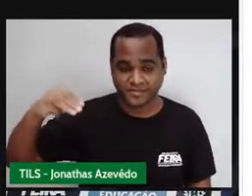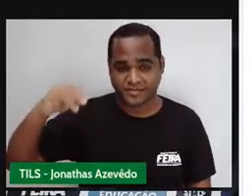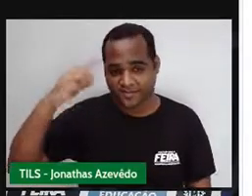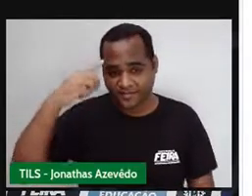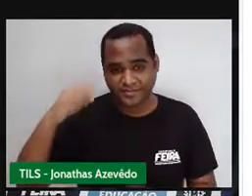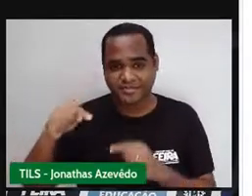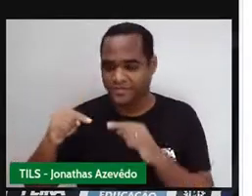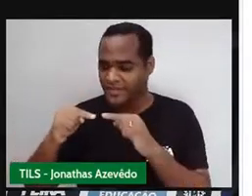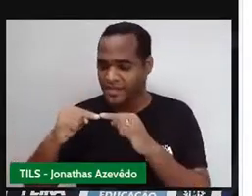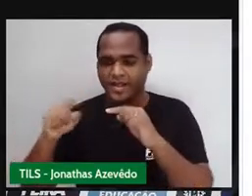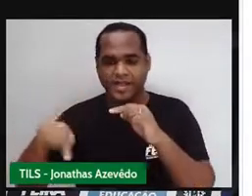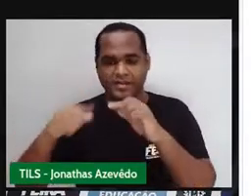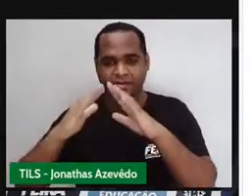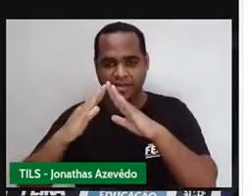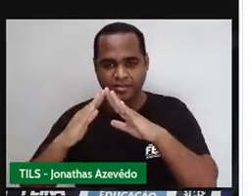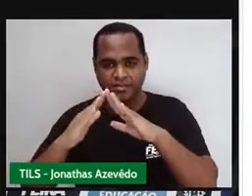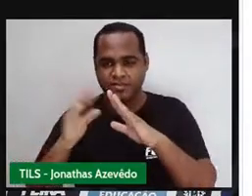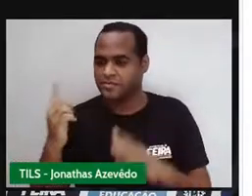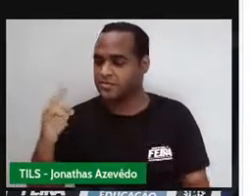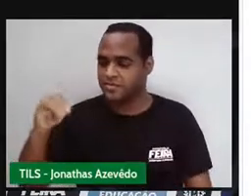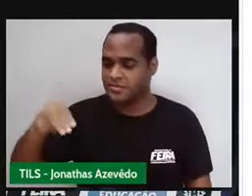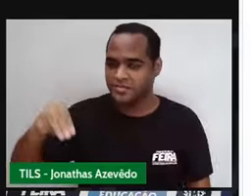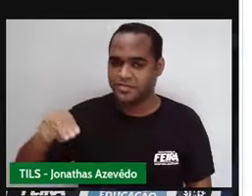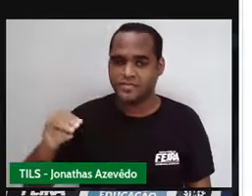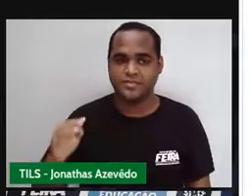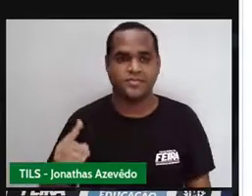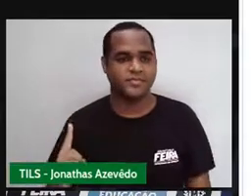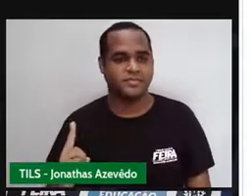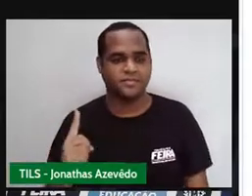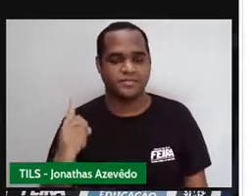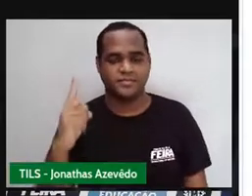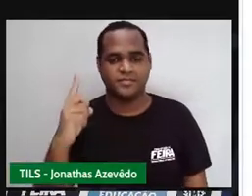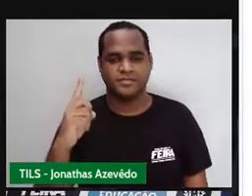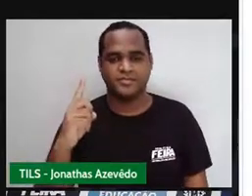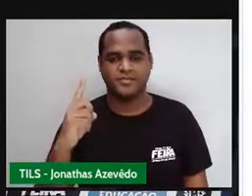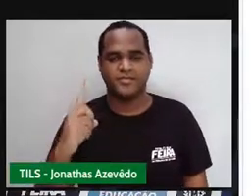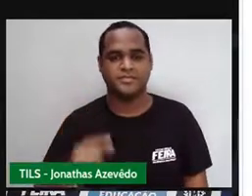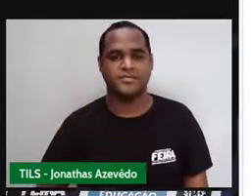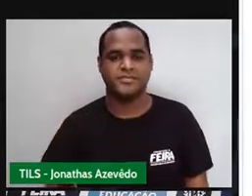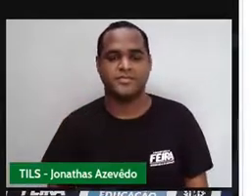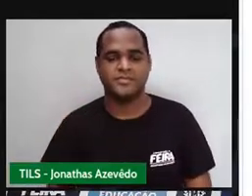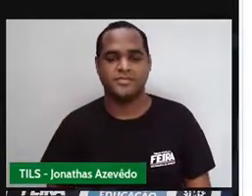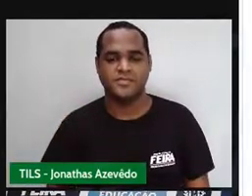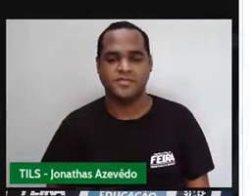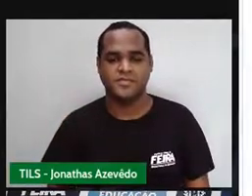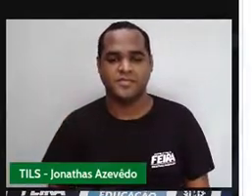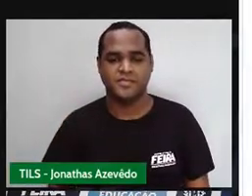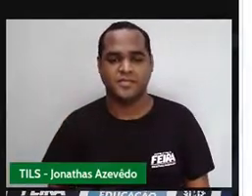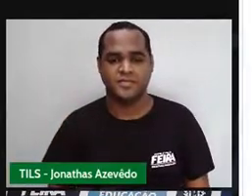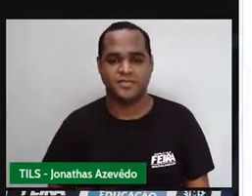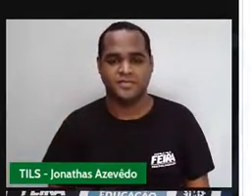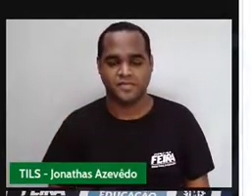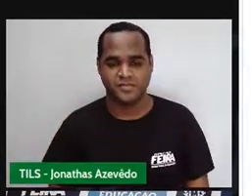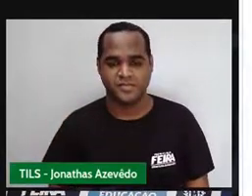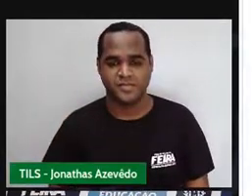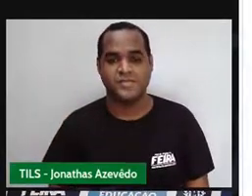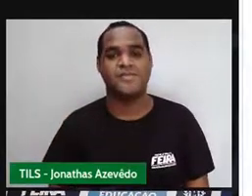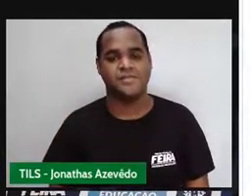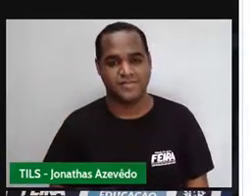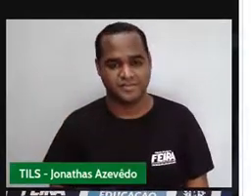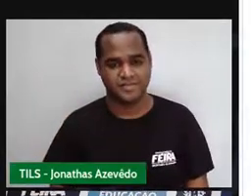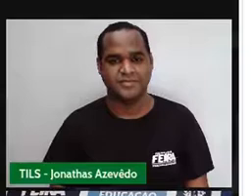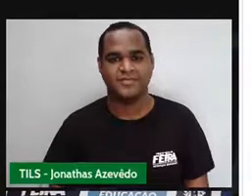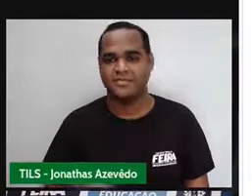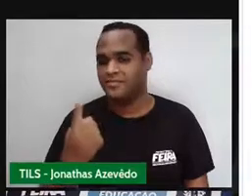pensando na casa né um metro olha só é um metro Que